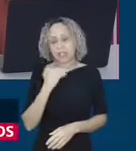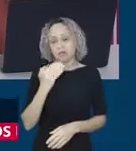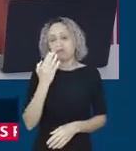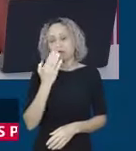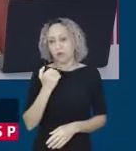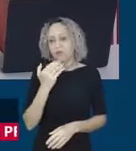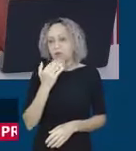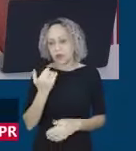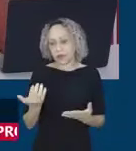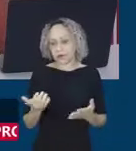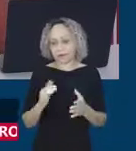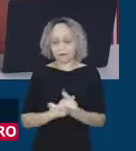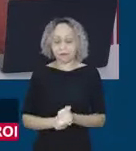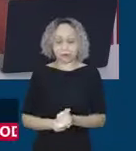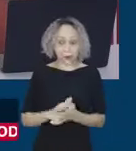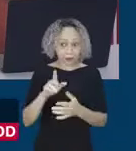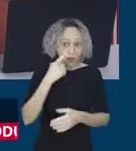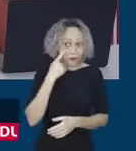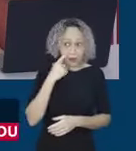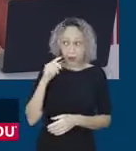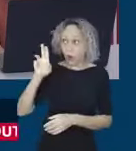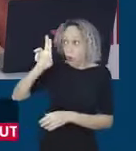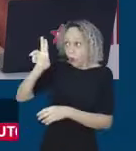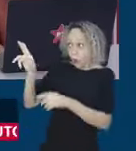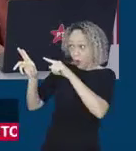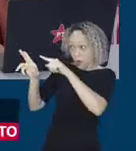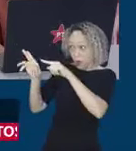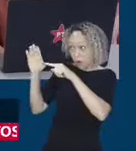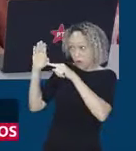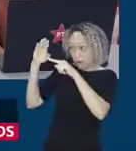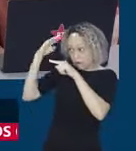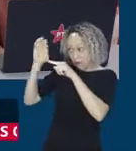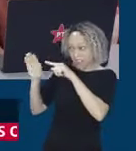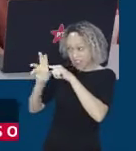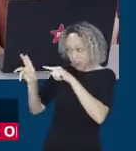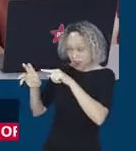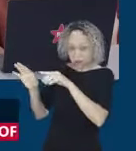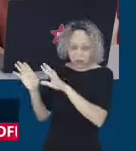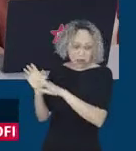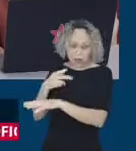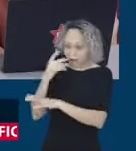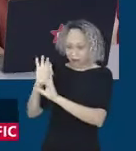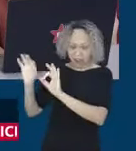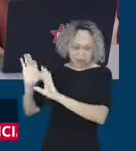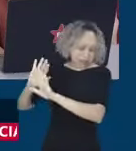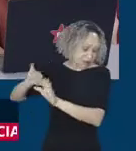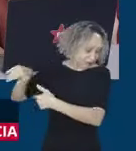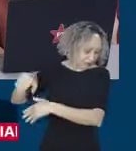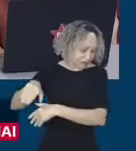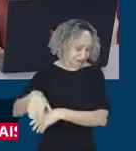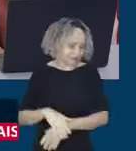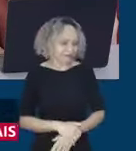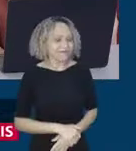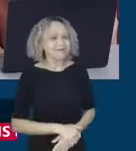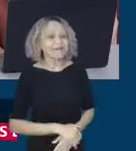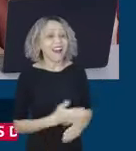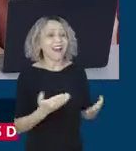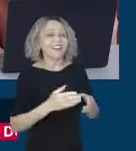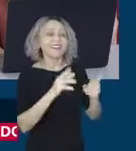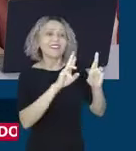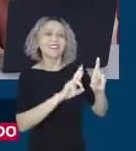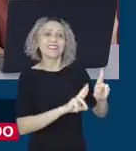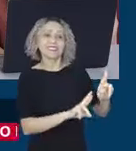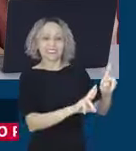presidente que saiu, que continue lá onde ele está, enfim, e agora eu estou muito esperançoso, né? Eu que